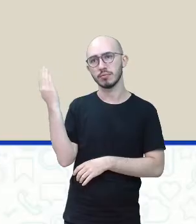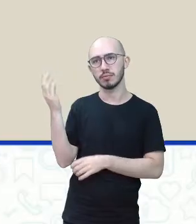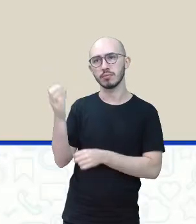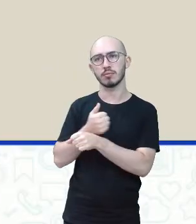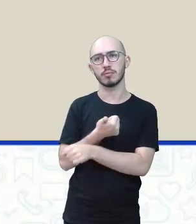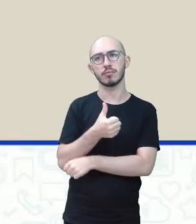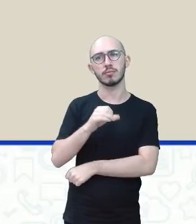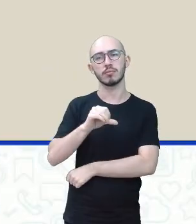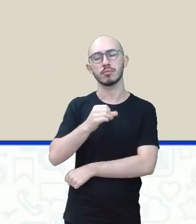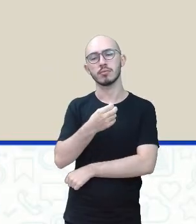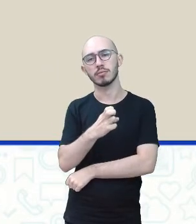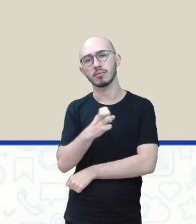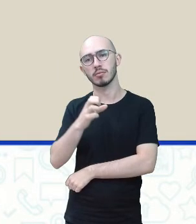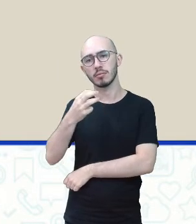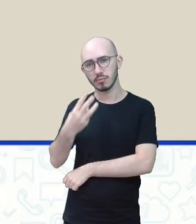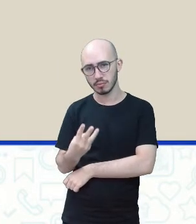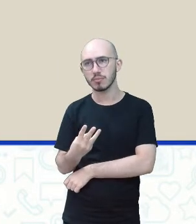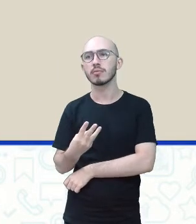não é? O ano que foi